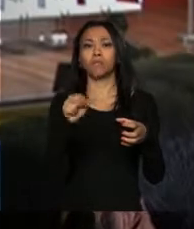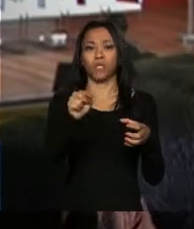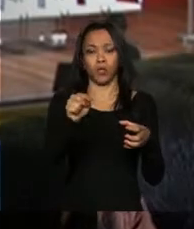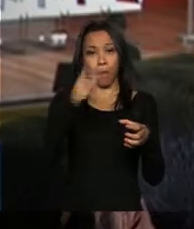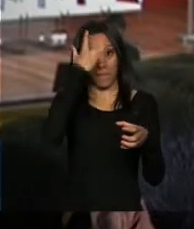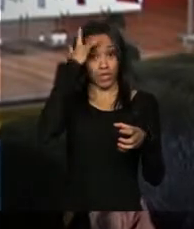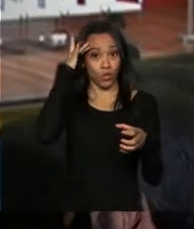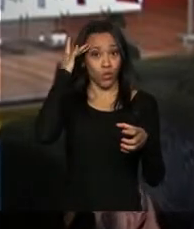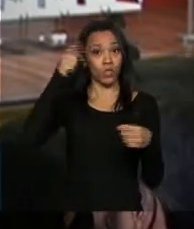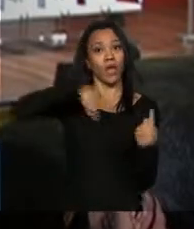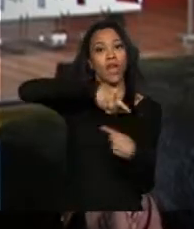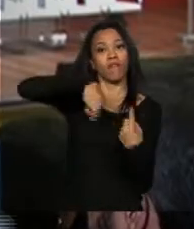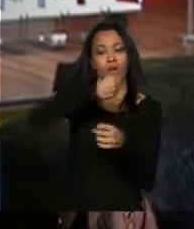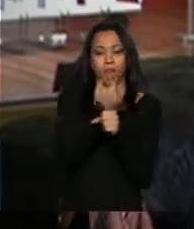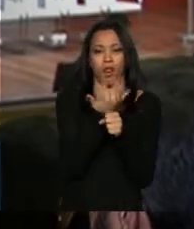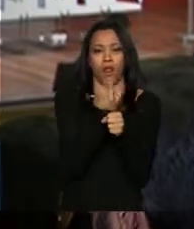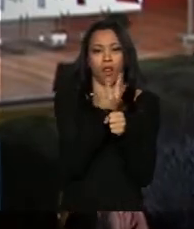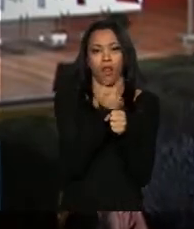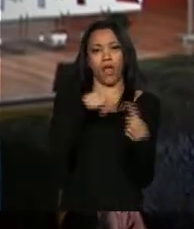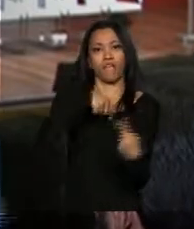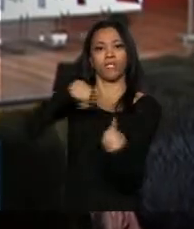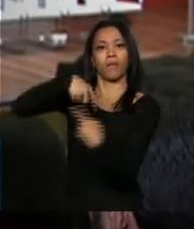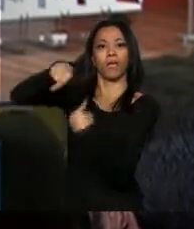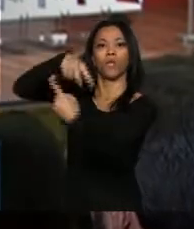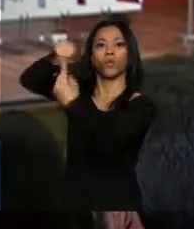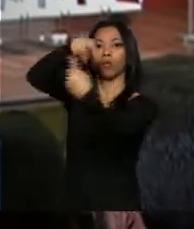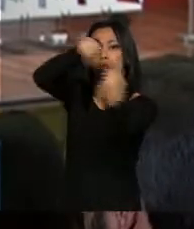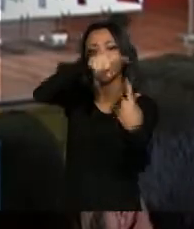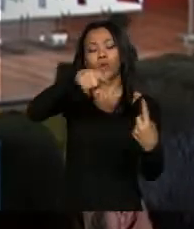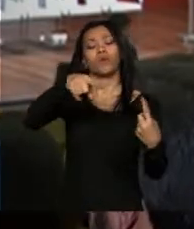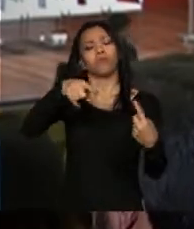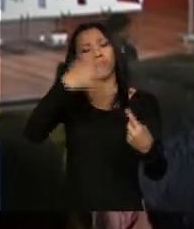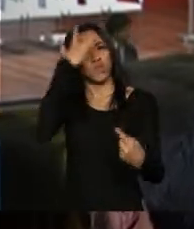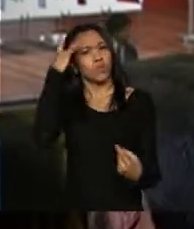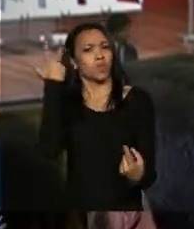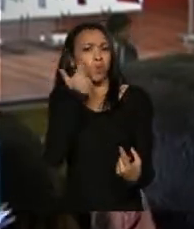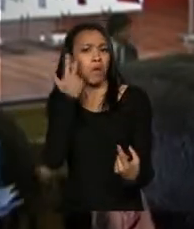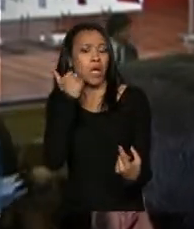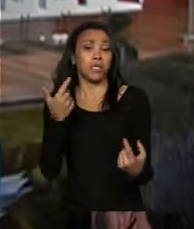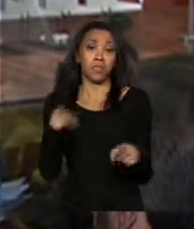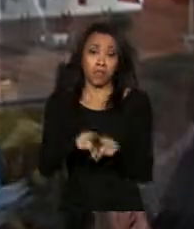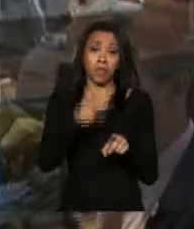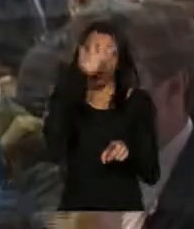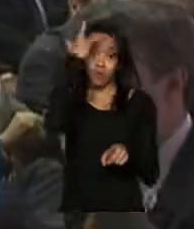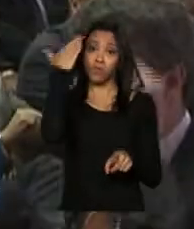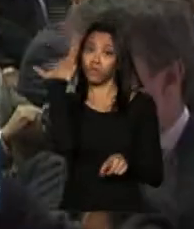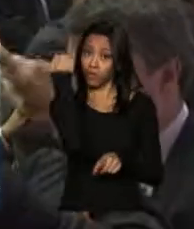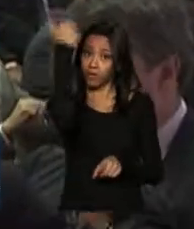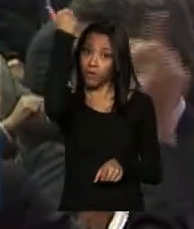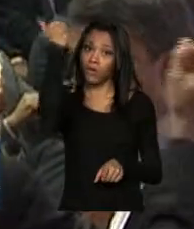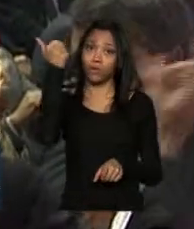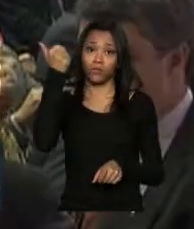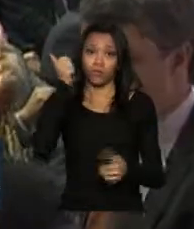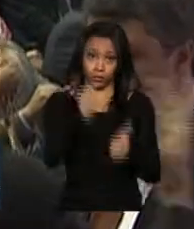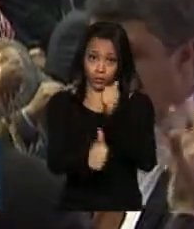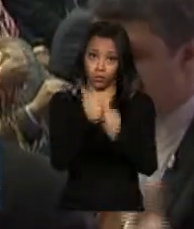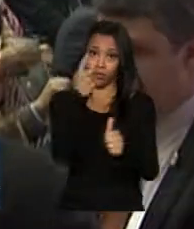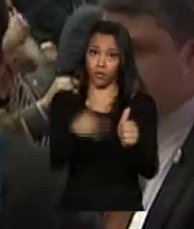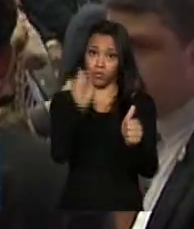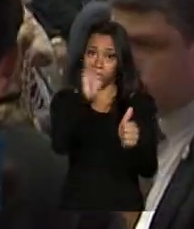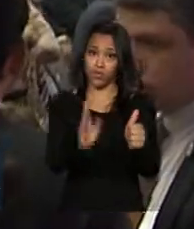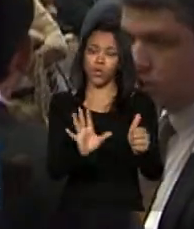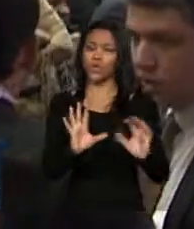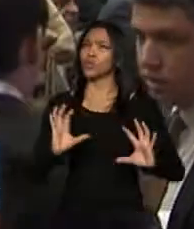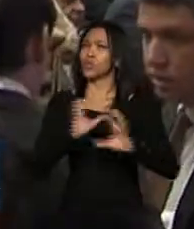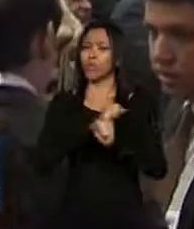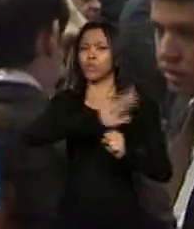revezamento da tocha, entre cidadãos comuns e também grandes nomes do esporte brasileiro. Bom, ao todo, o revezamento vai